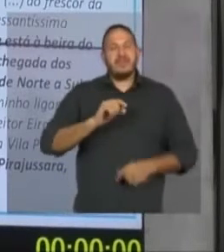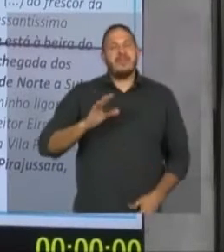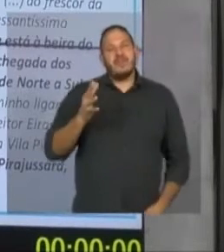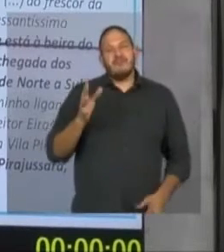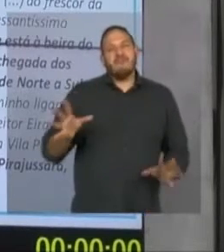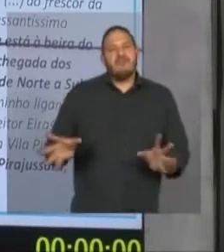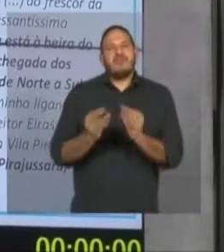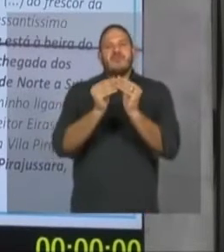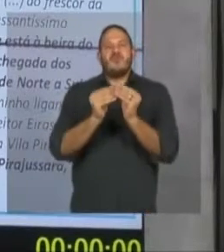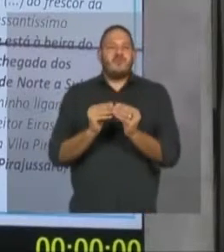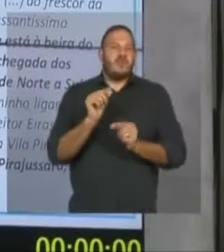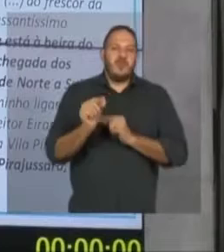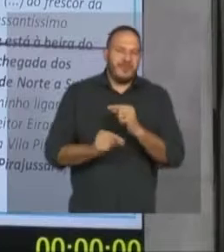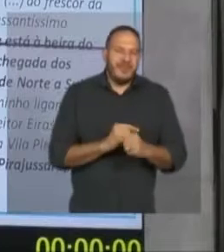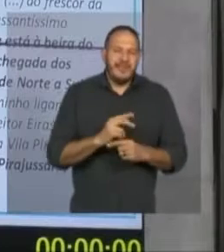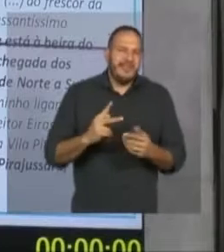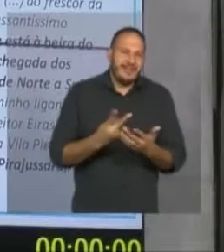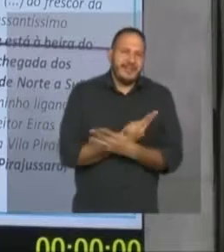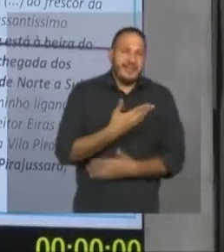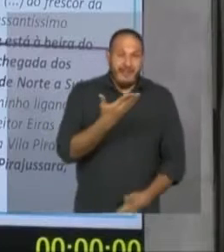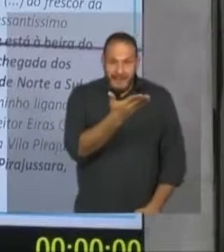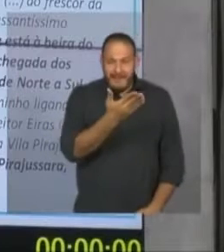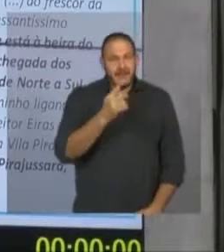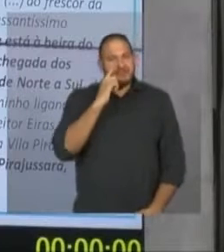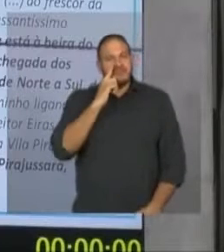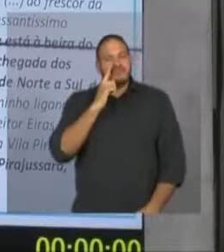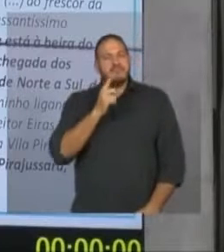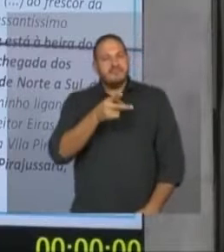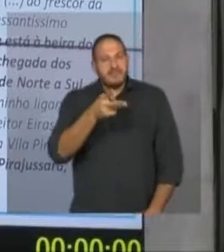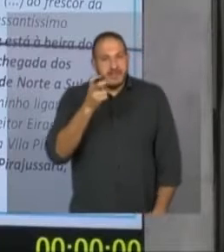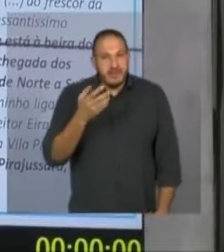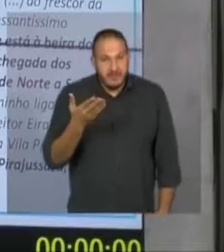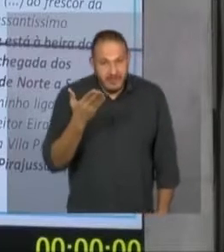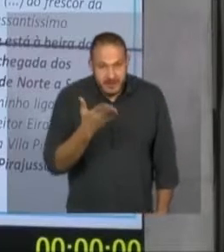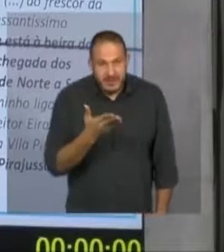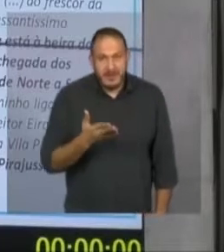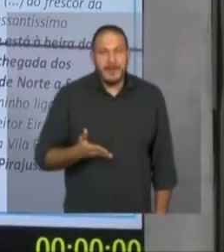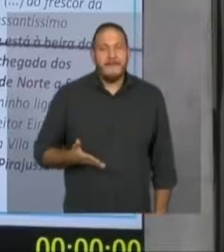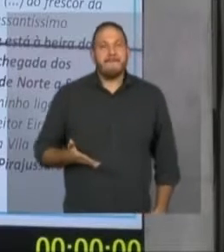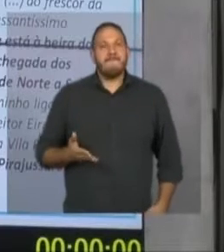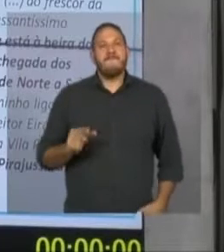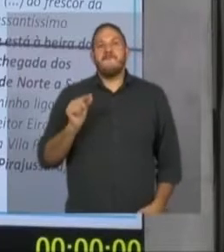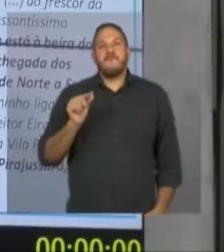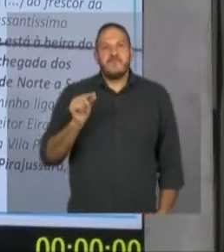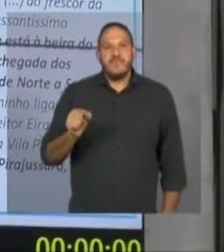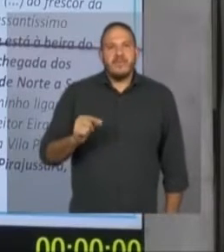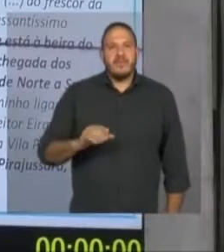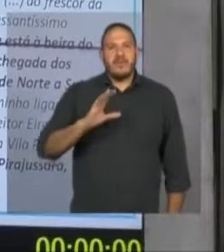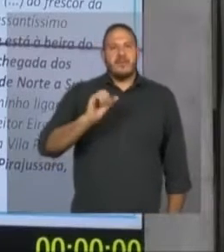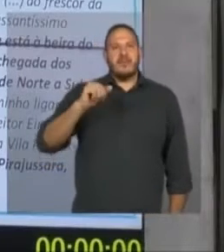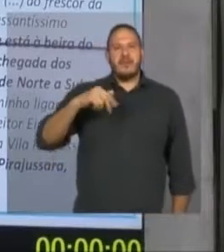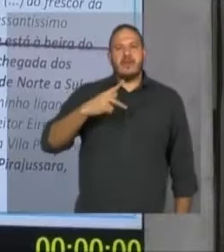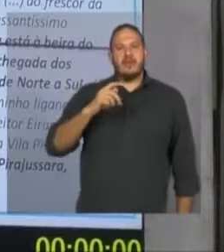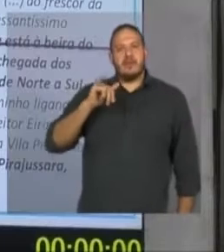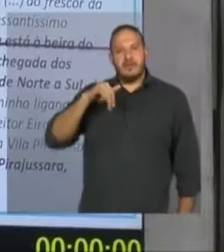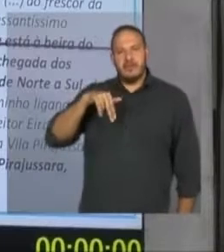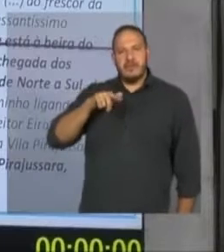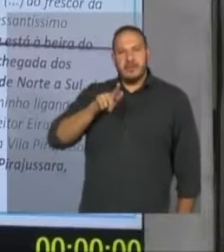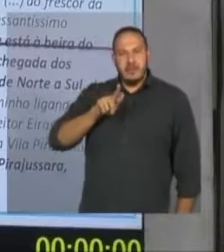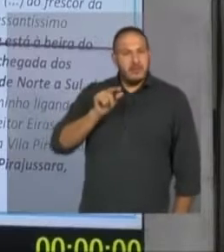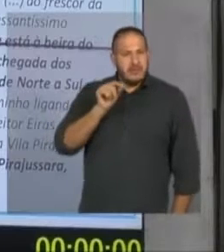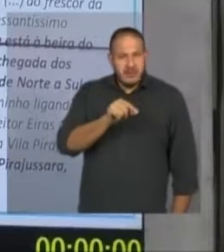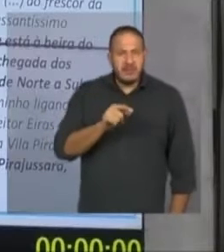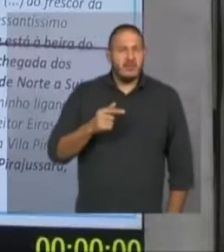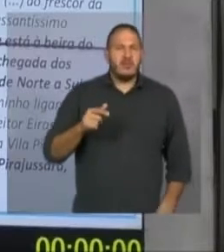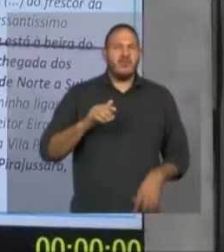resumo, o que foi constatado é que o camping